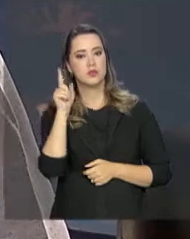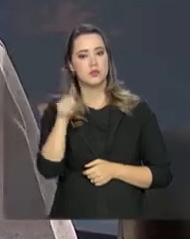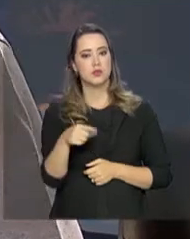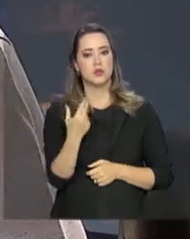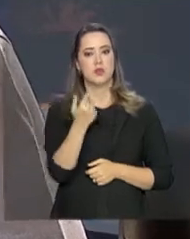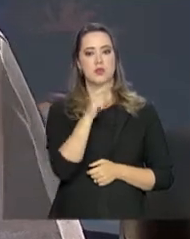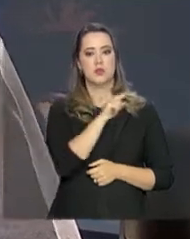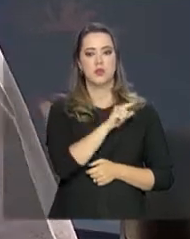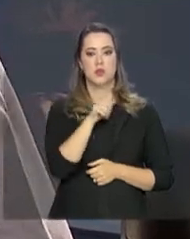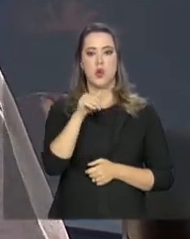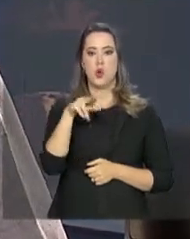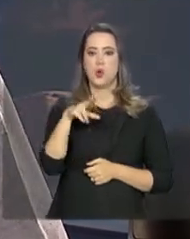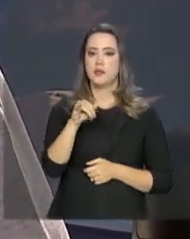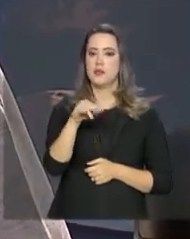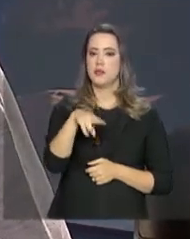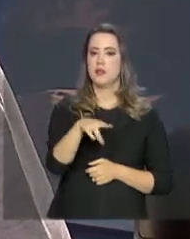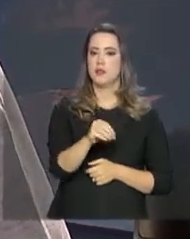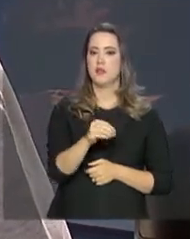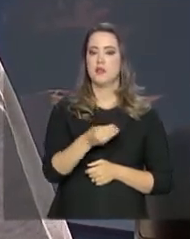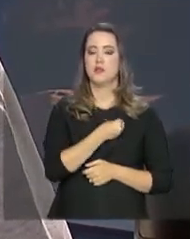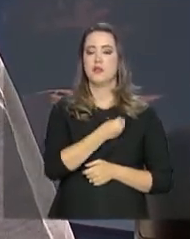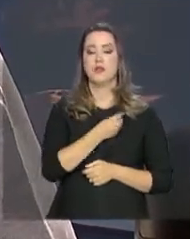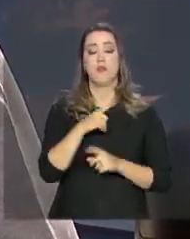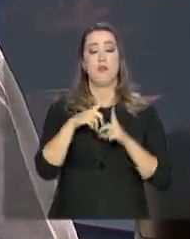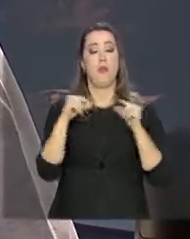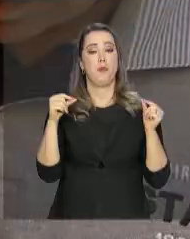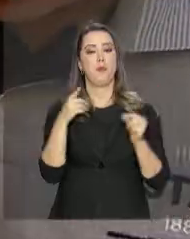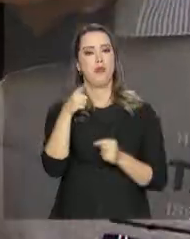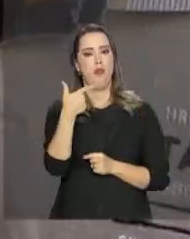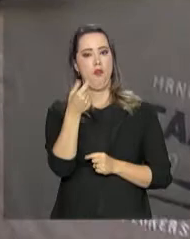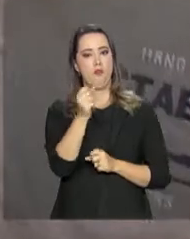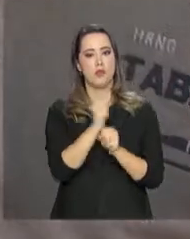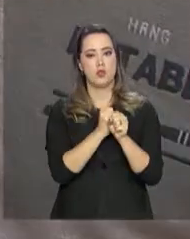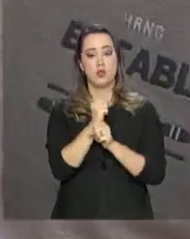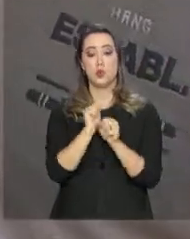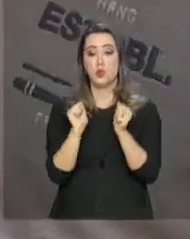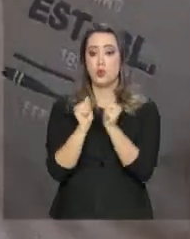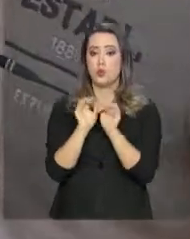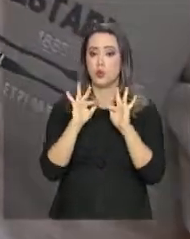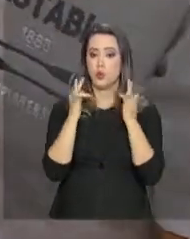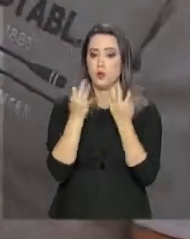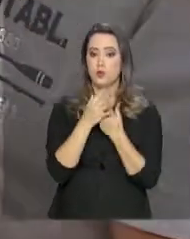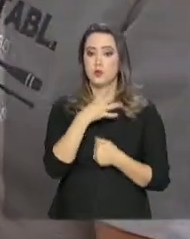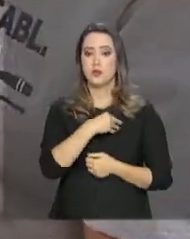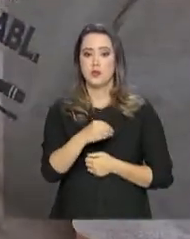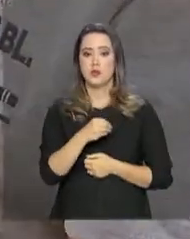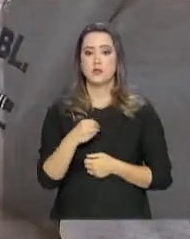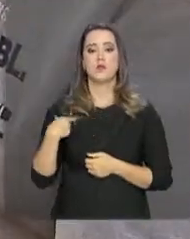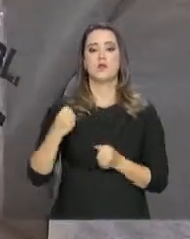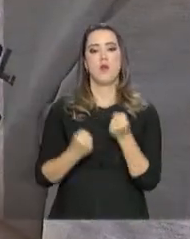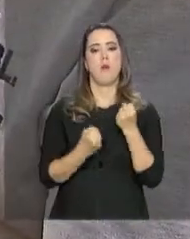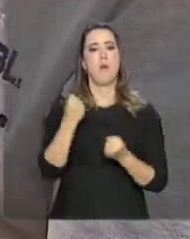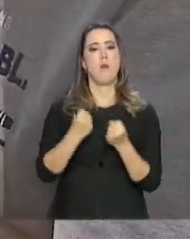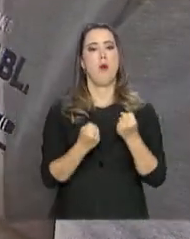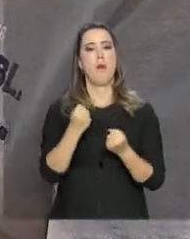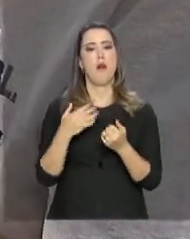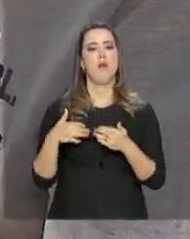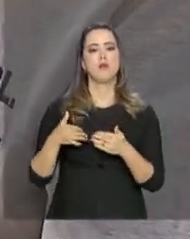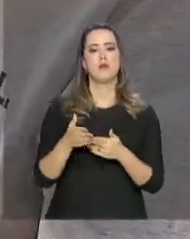de Luciano, morador de Brasília. Há 20 anos, ele e os filhos percorrem de carro